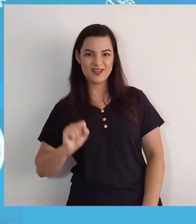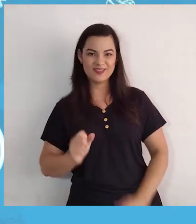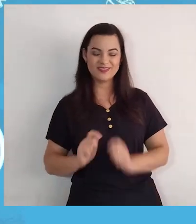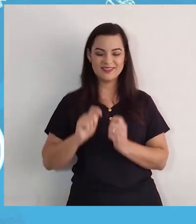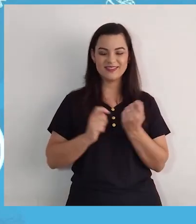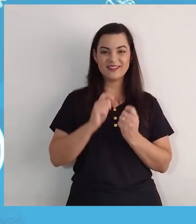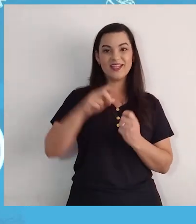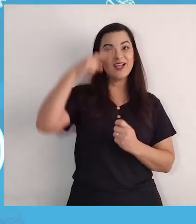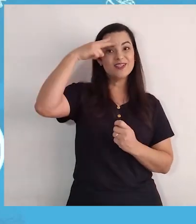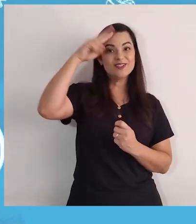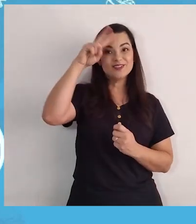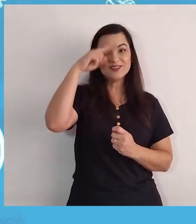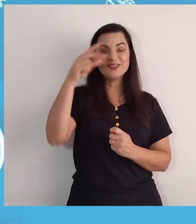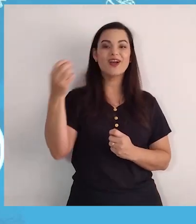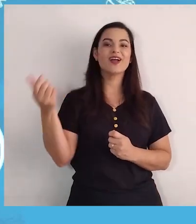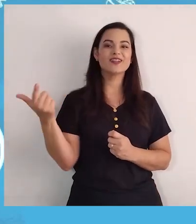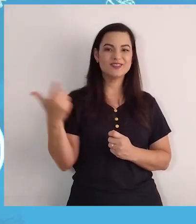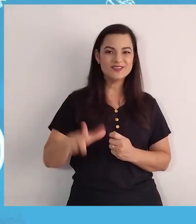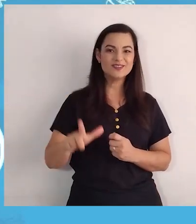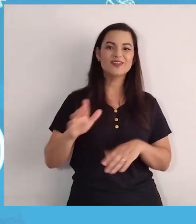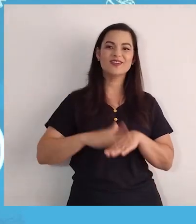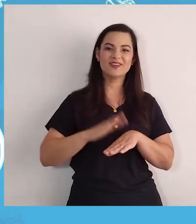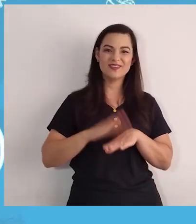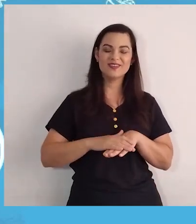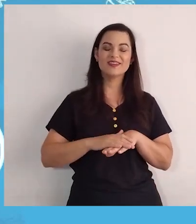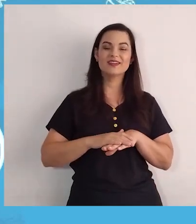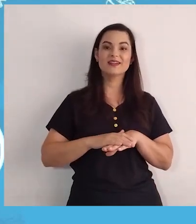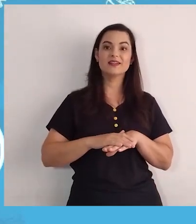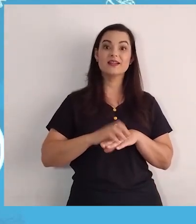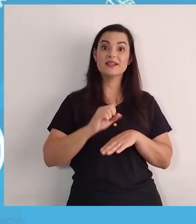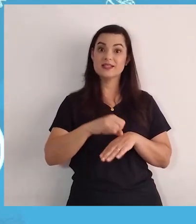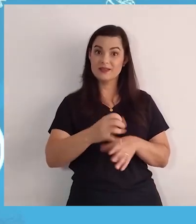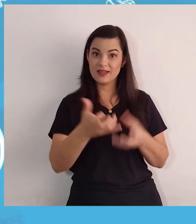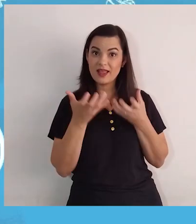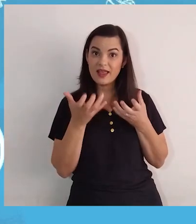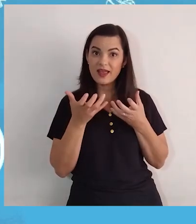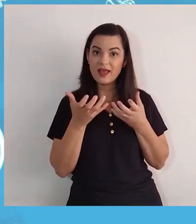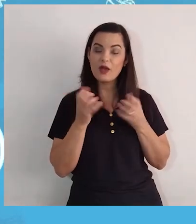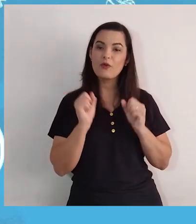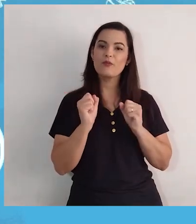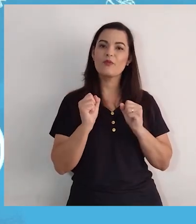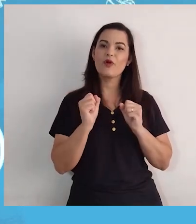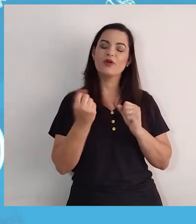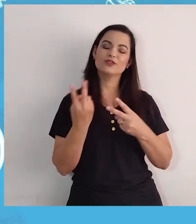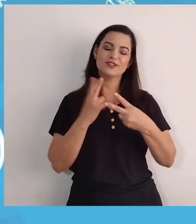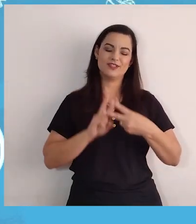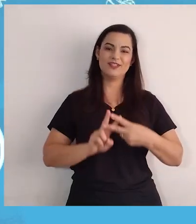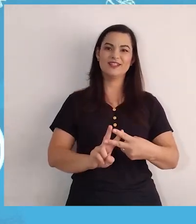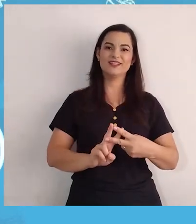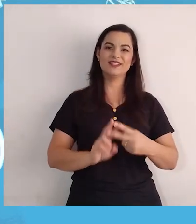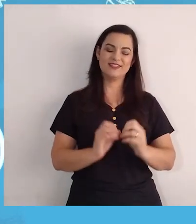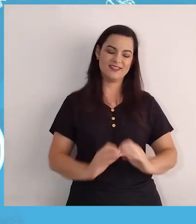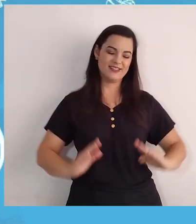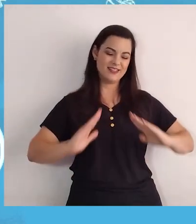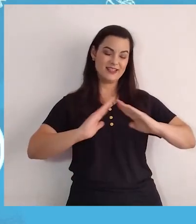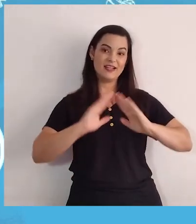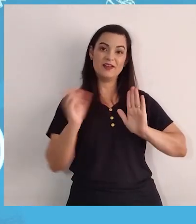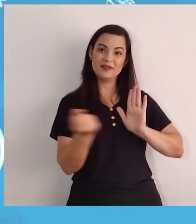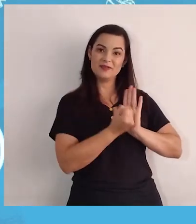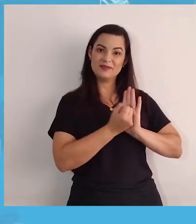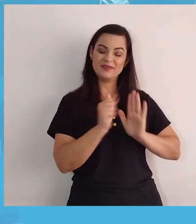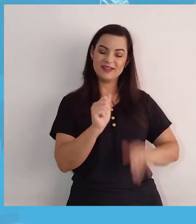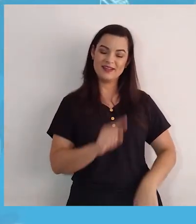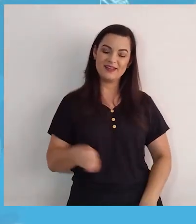e reconte a história. Se preferir, poste na hashtag Saberes em Casa e marque